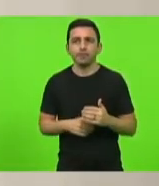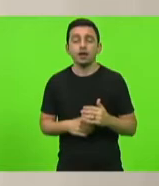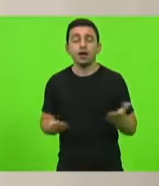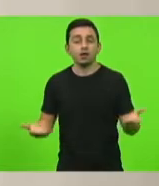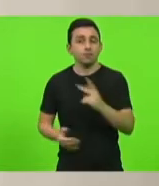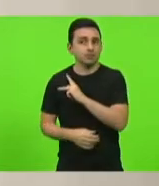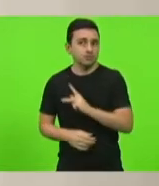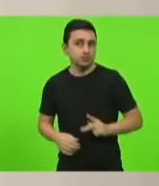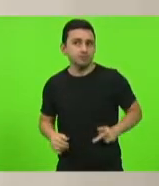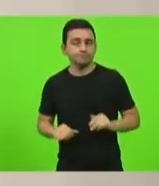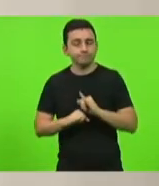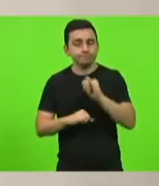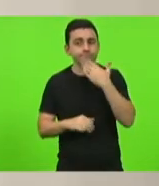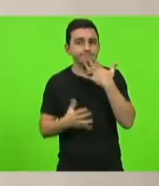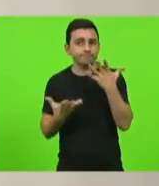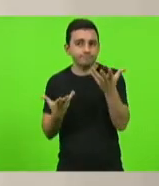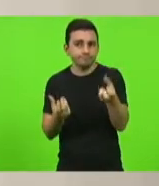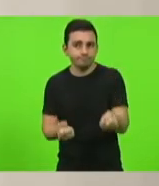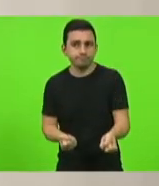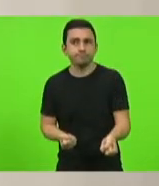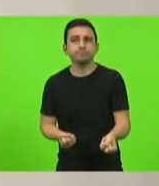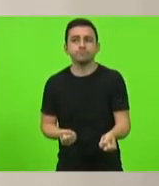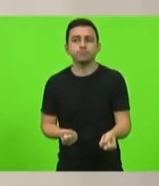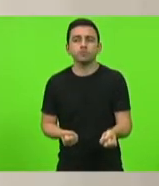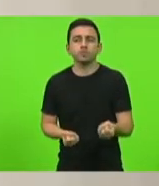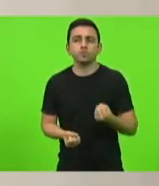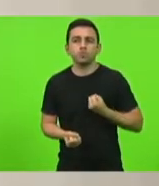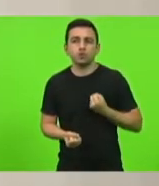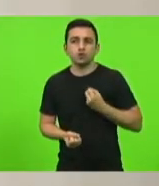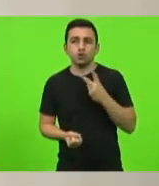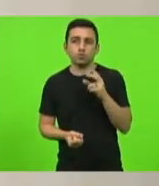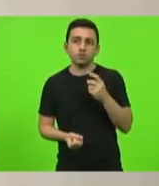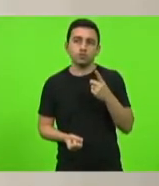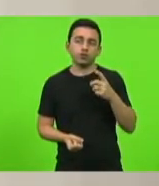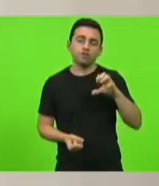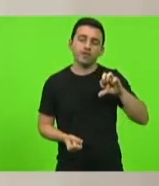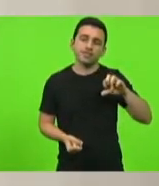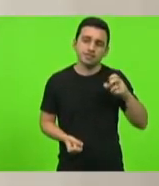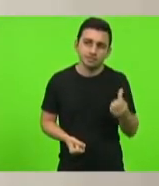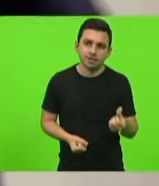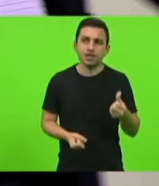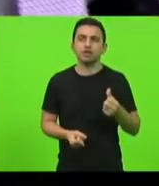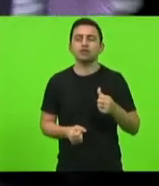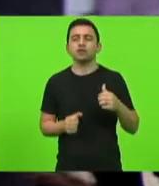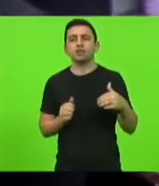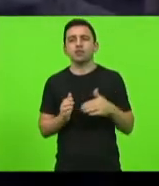presidência comunica que defere os seguintes requerimentos. Requerimentos 2096, 2102 a